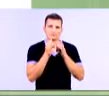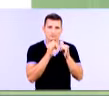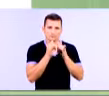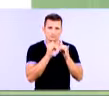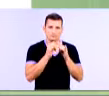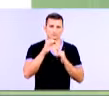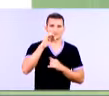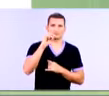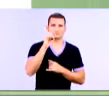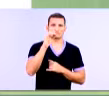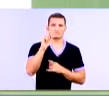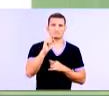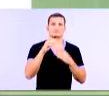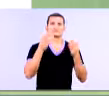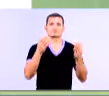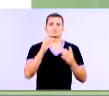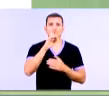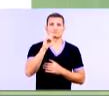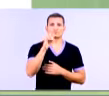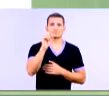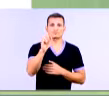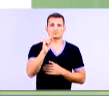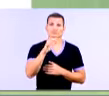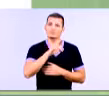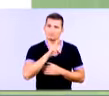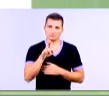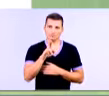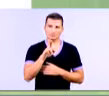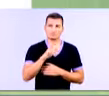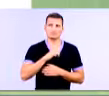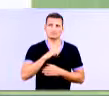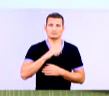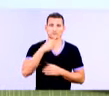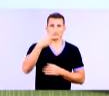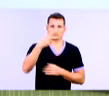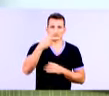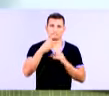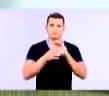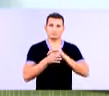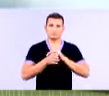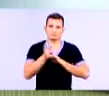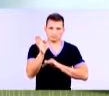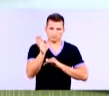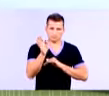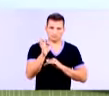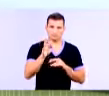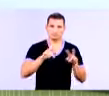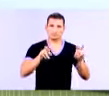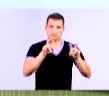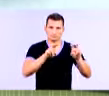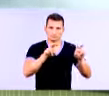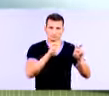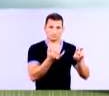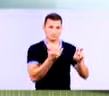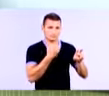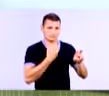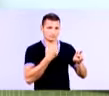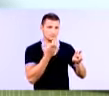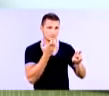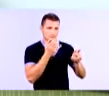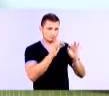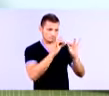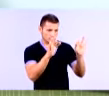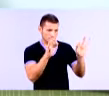dados. Que dados são esses? Informe o nome. Então eu tenho dois comandos de saída aí. O computador avisando, olha, eu quero saber o seu